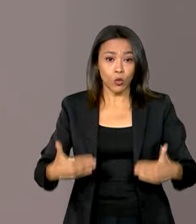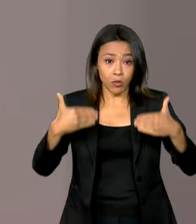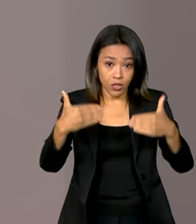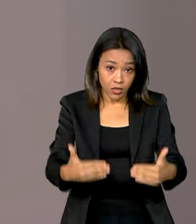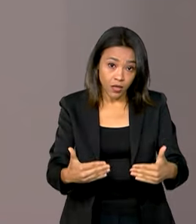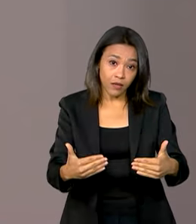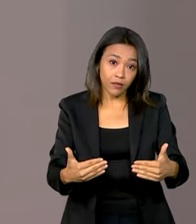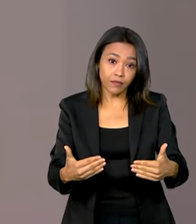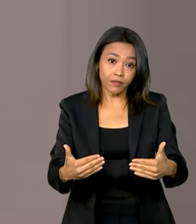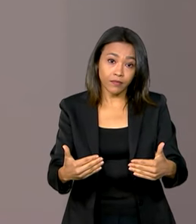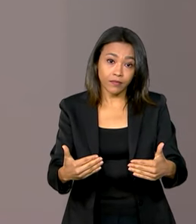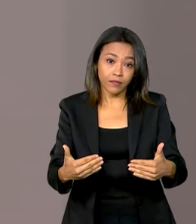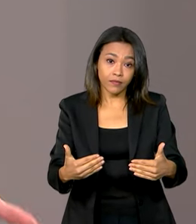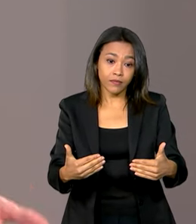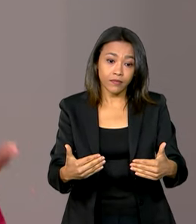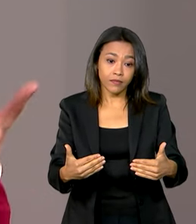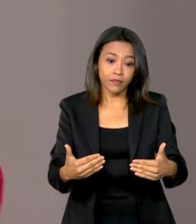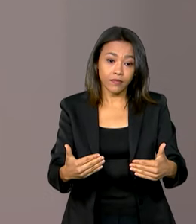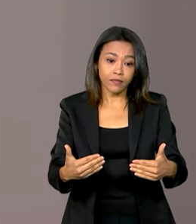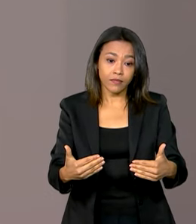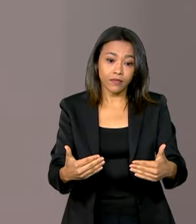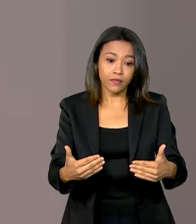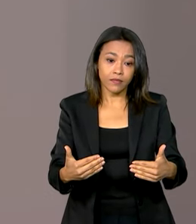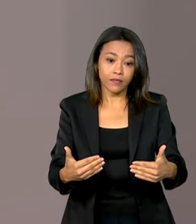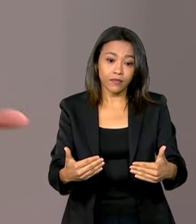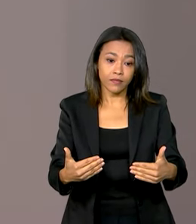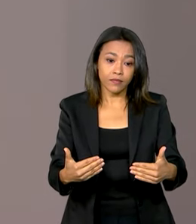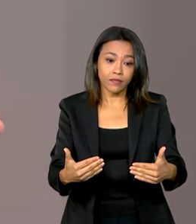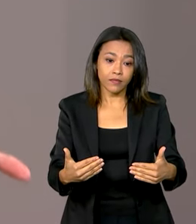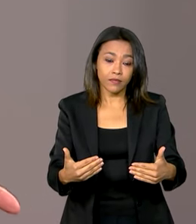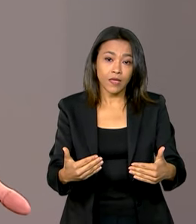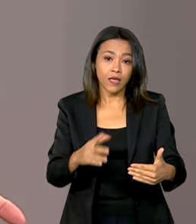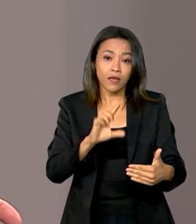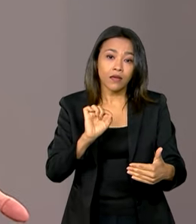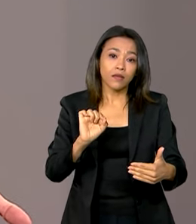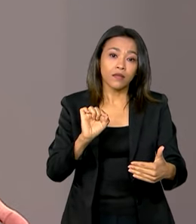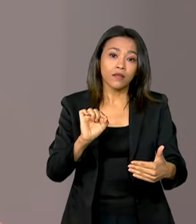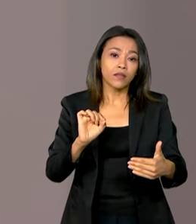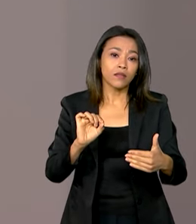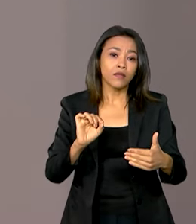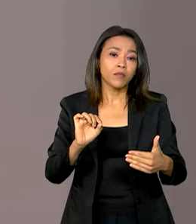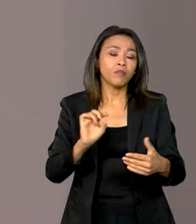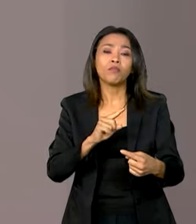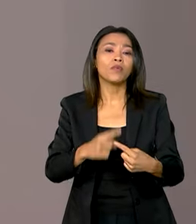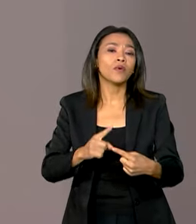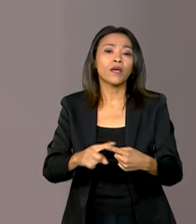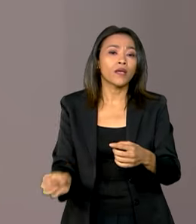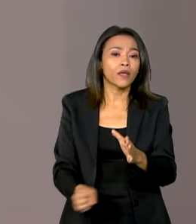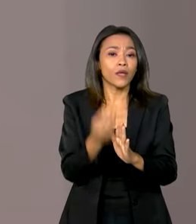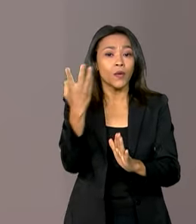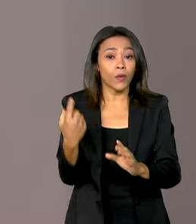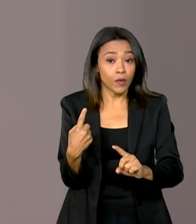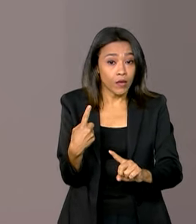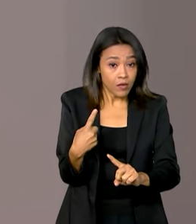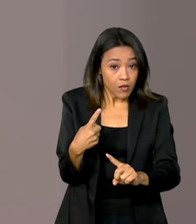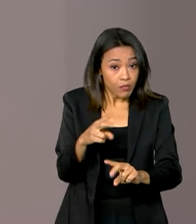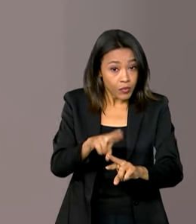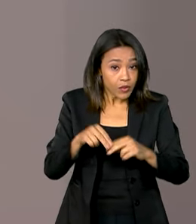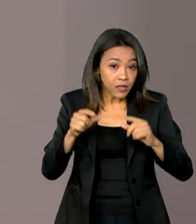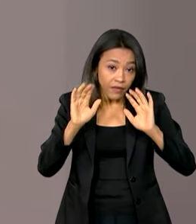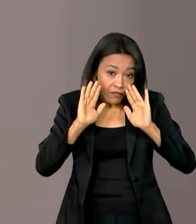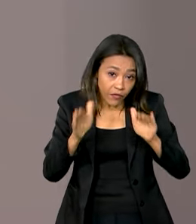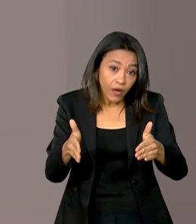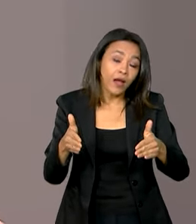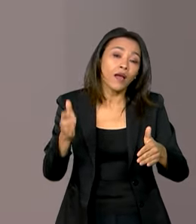para eh enfim para pra razão disso tudo ser criado né por isso ela vai trabalhar com foco em